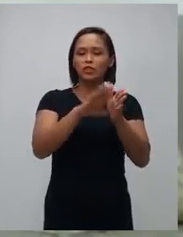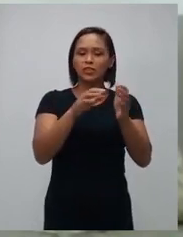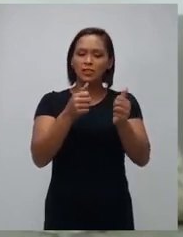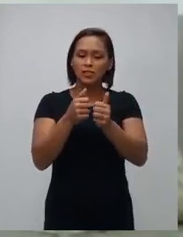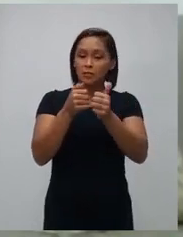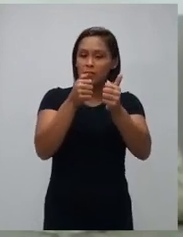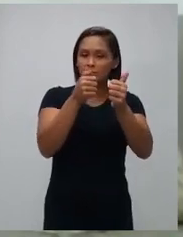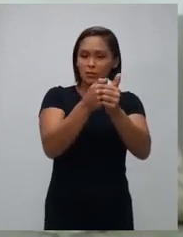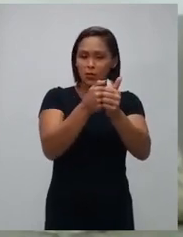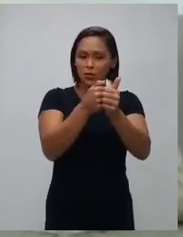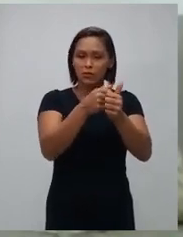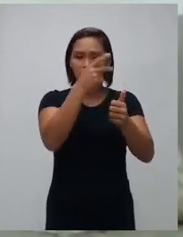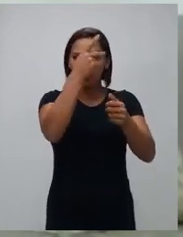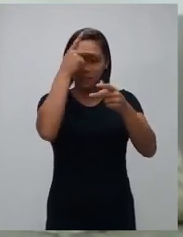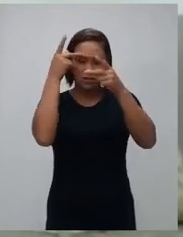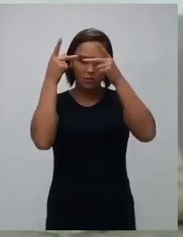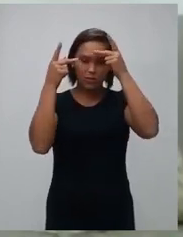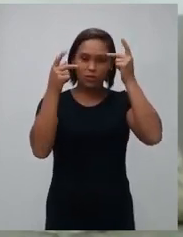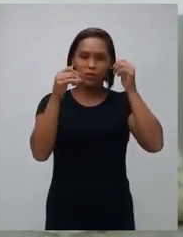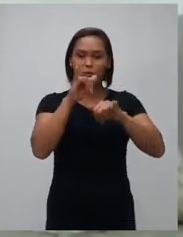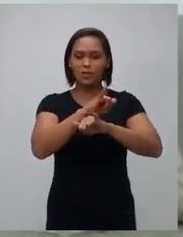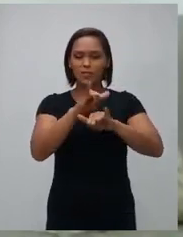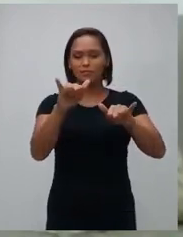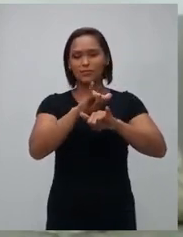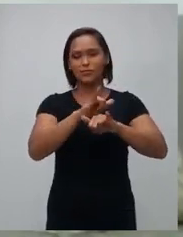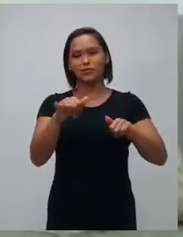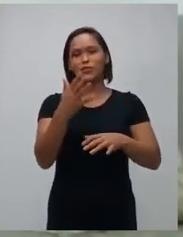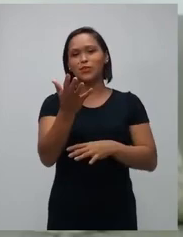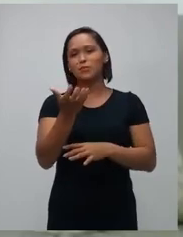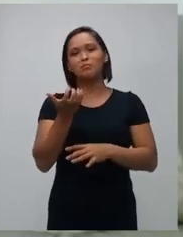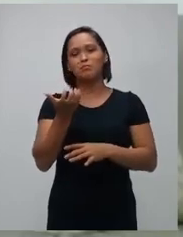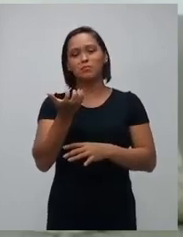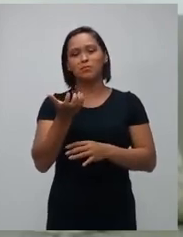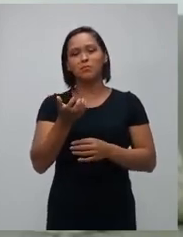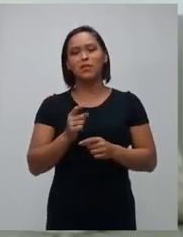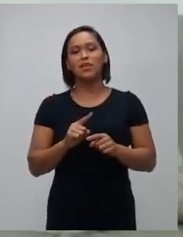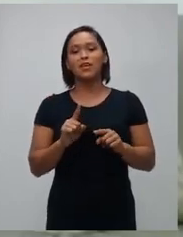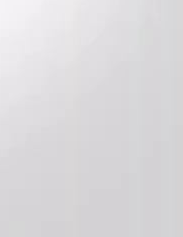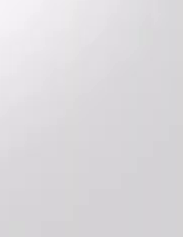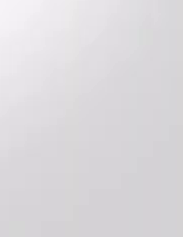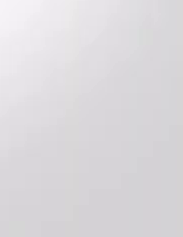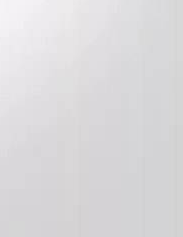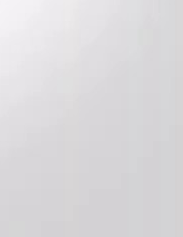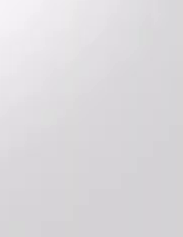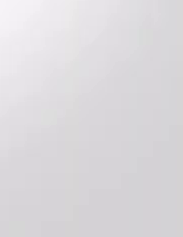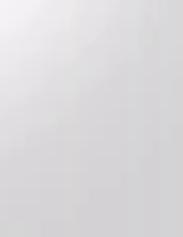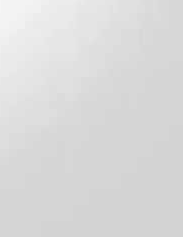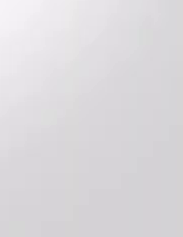forma virtual de fazer evento, realmente eu acho que veio para ficar.